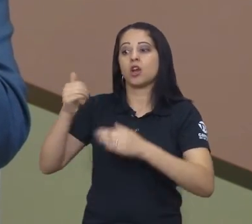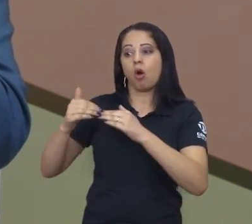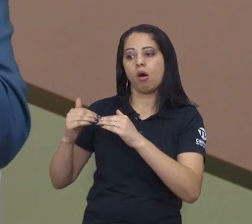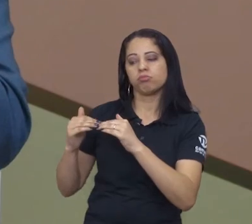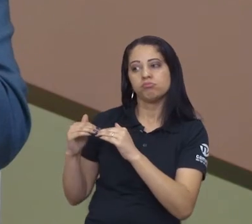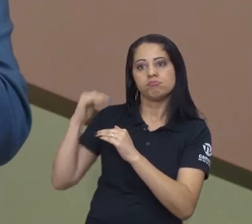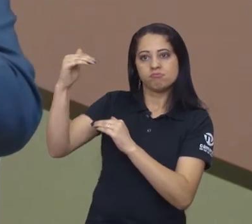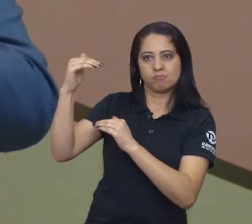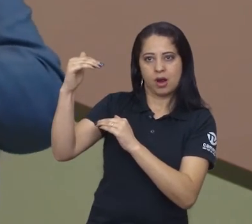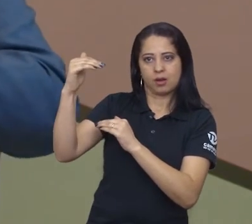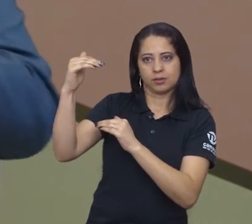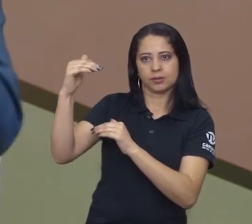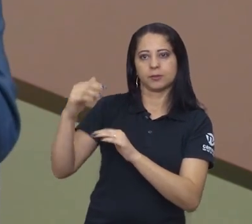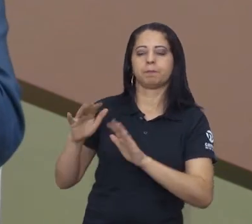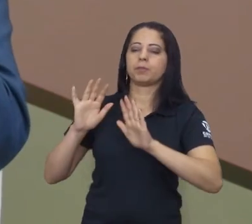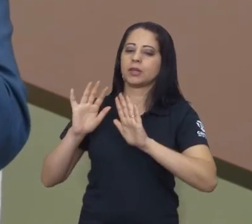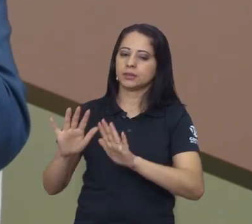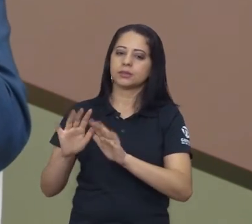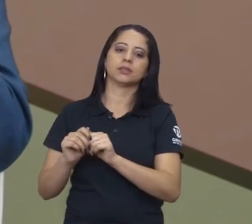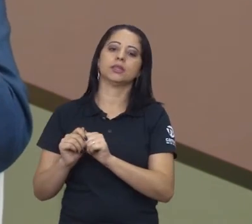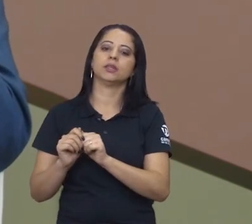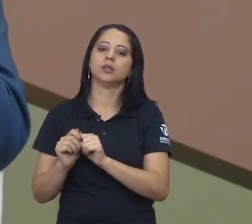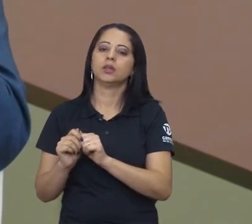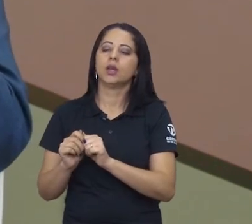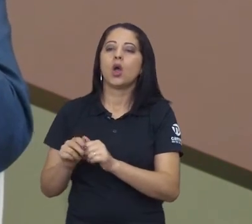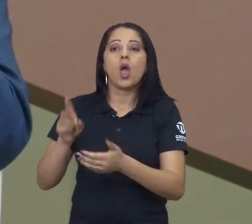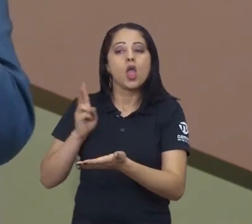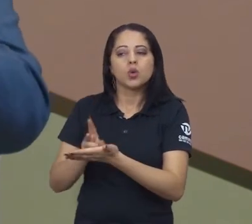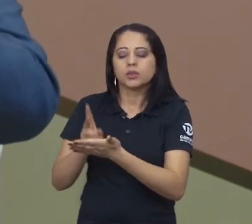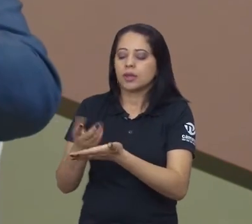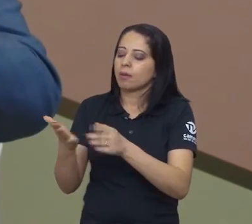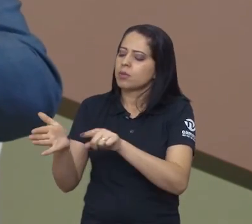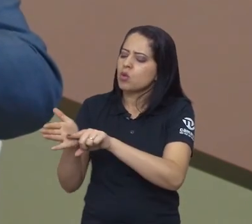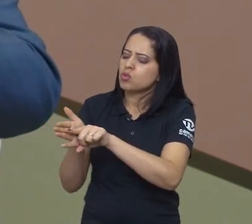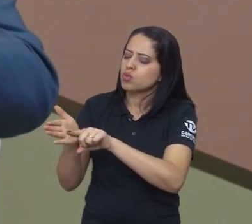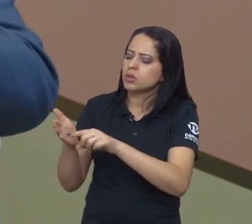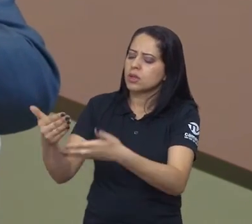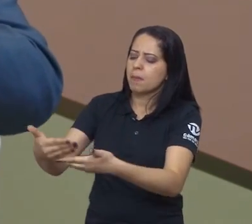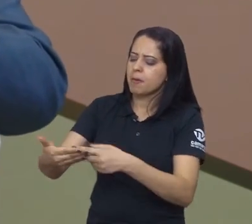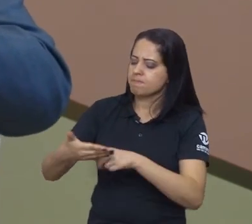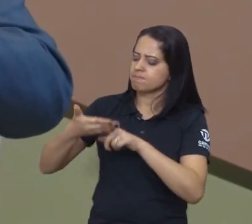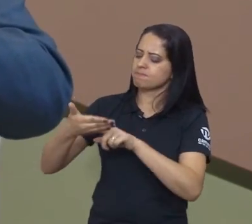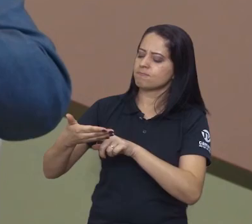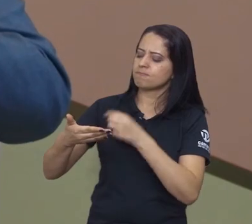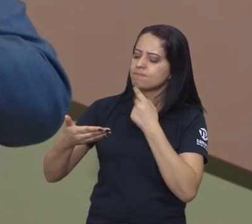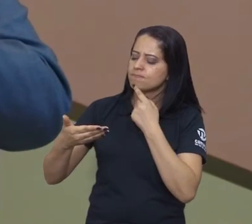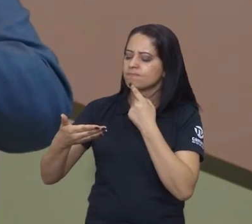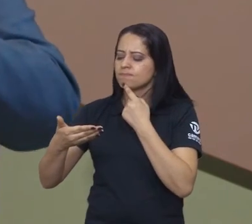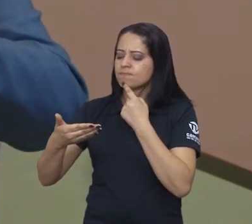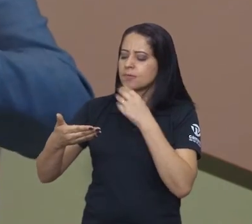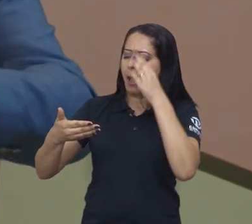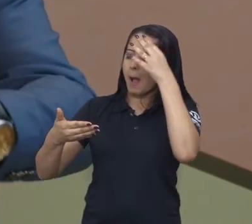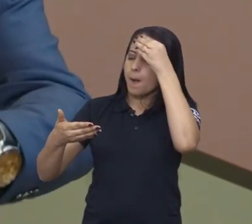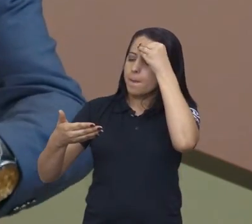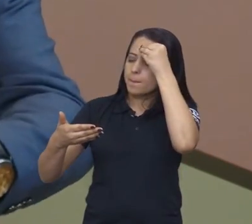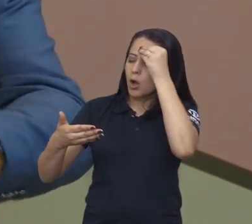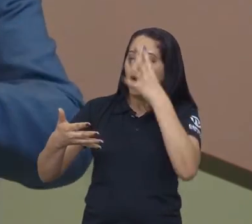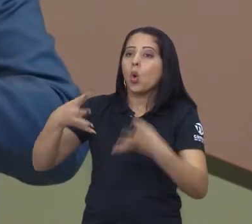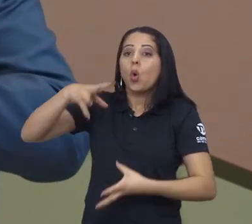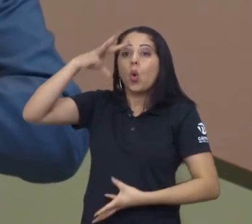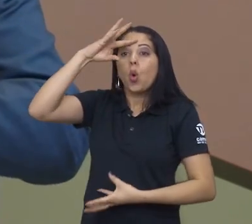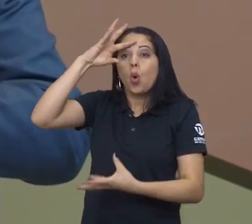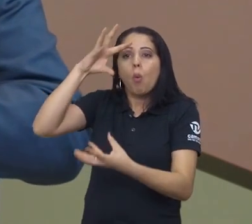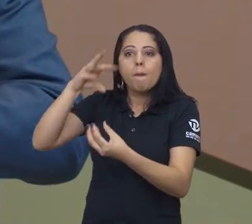acima sim então esses cuidados são o que a gente olha nos exames para entender Aonde esse paciente tá e como a gente pode